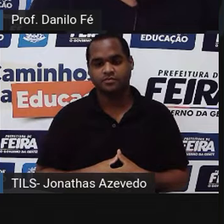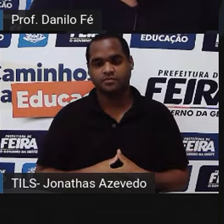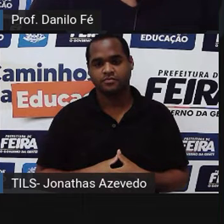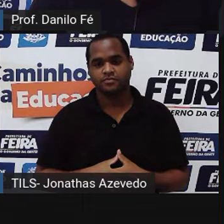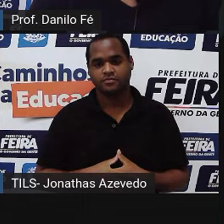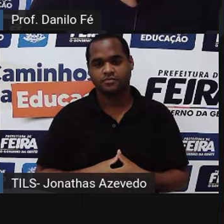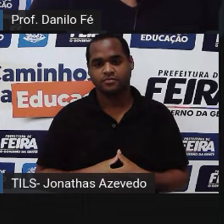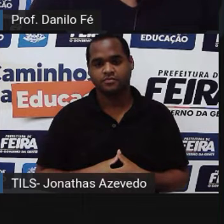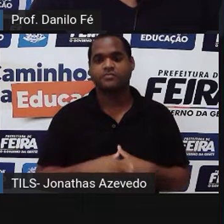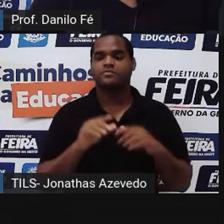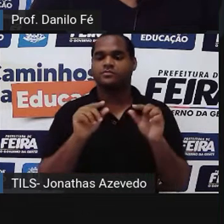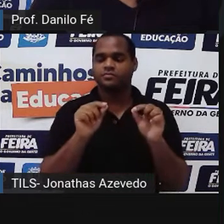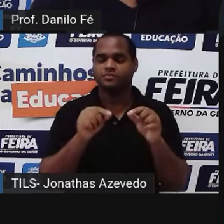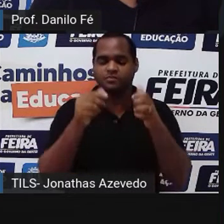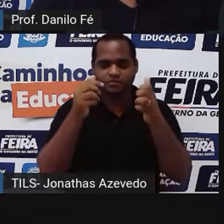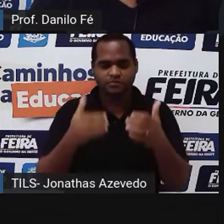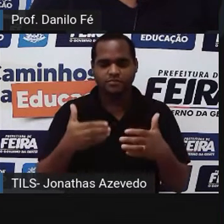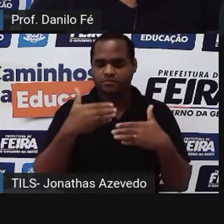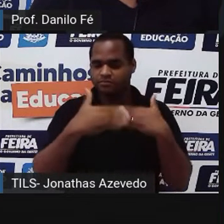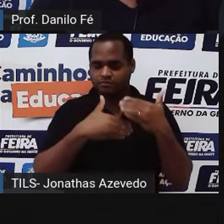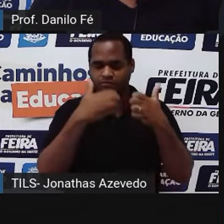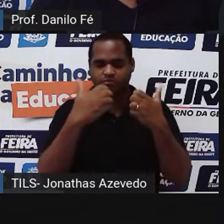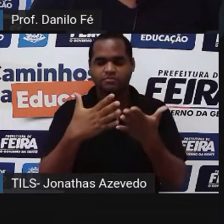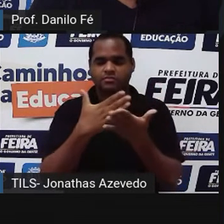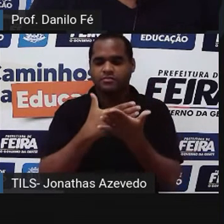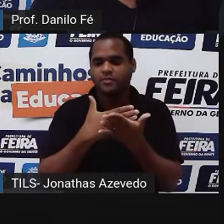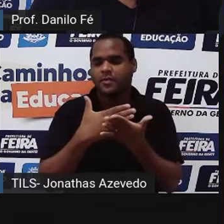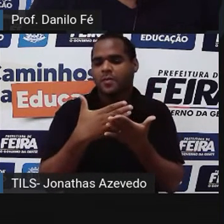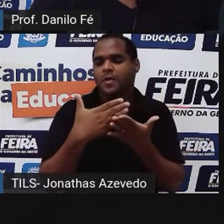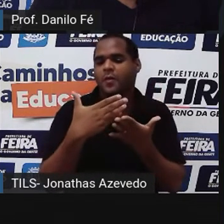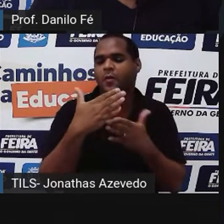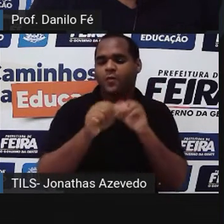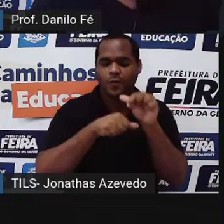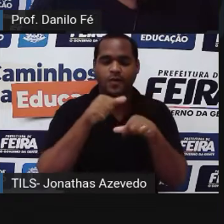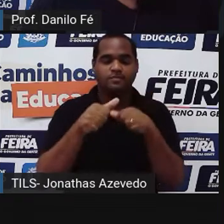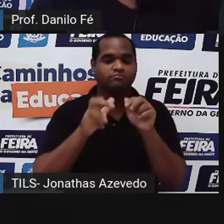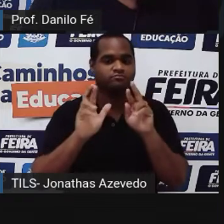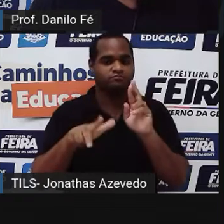a onda começou a mudar.